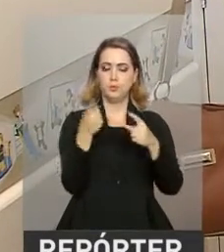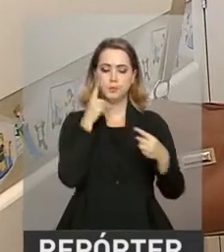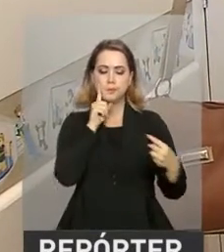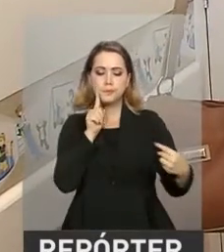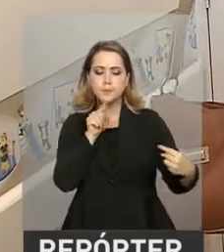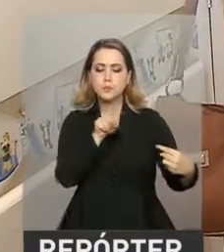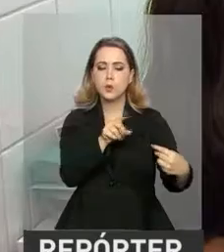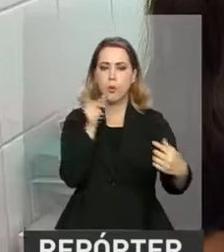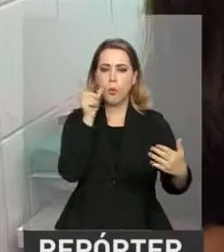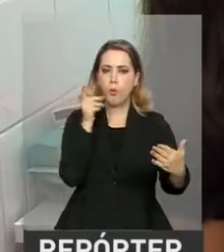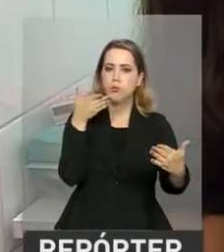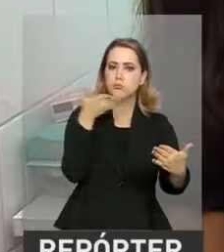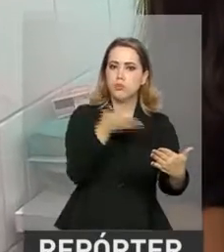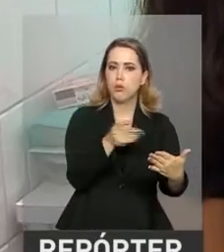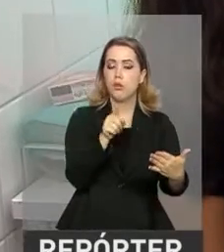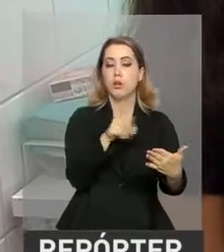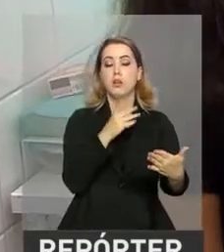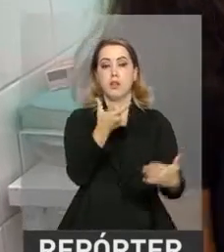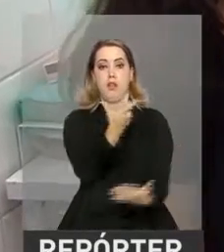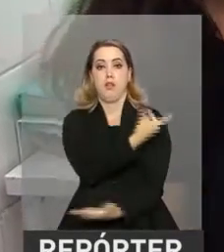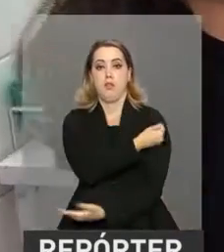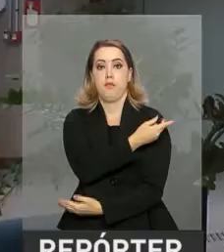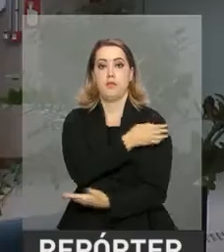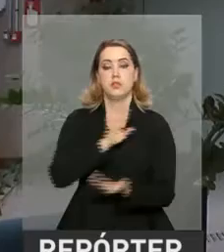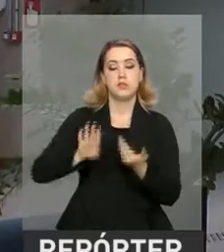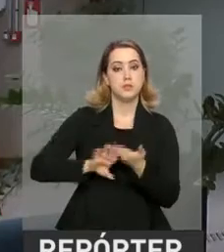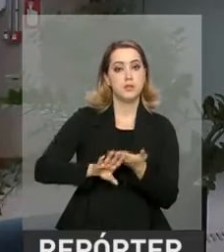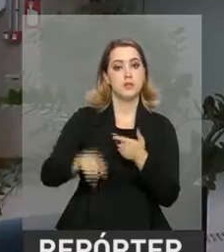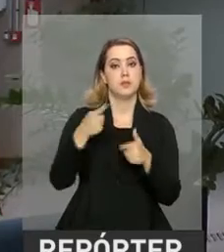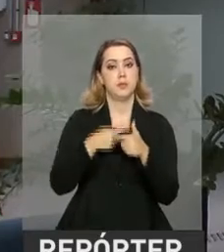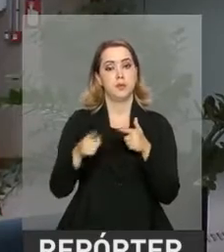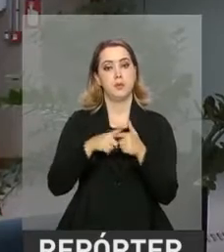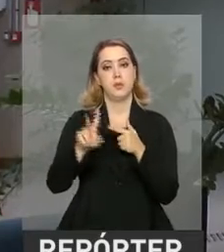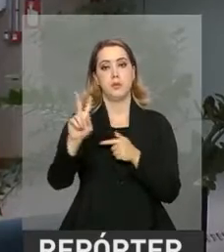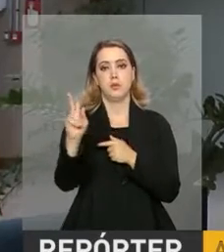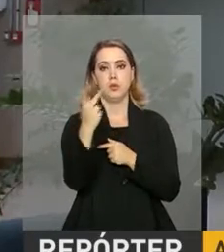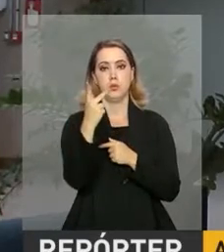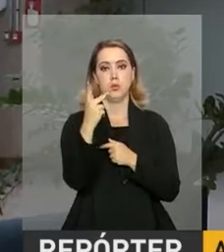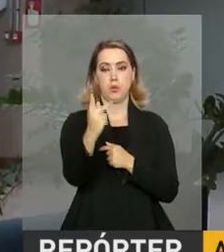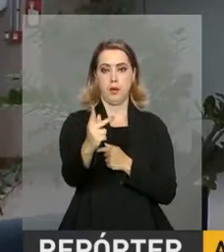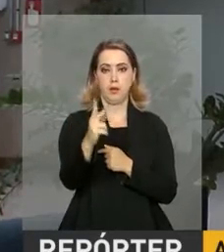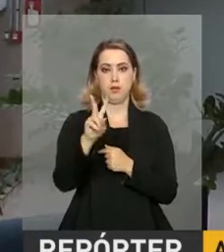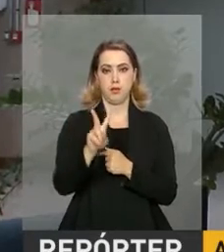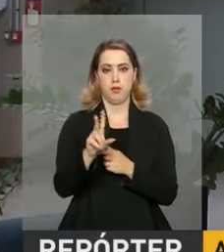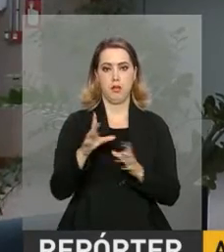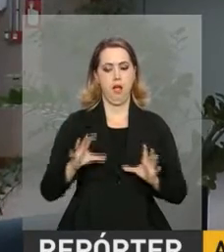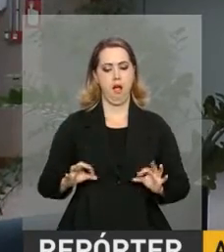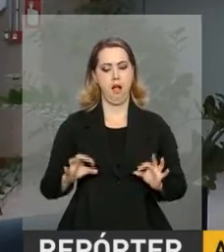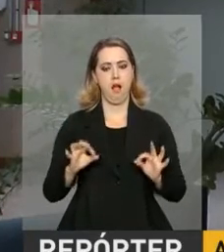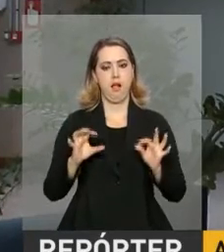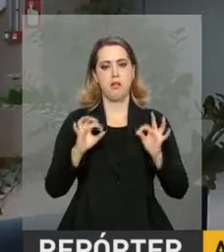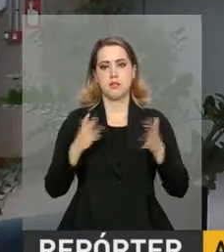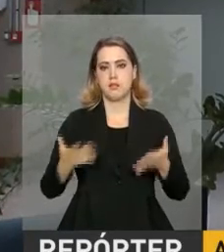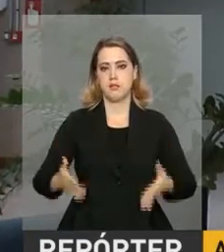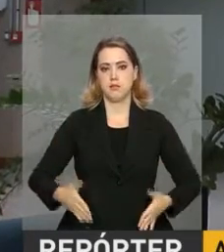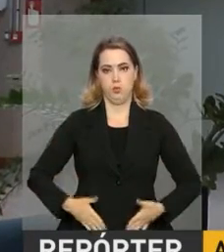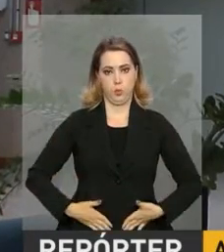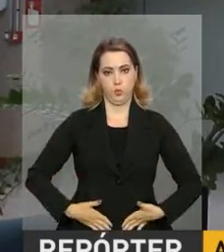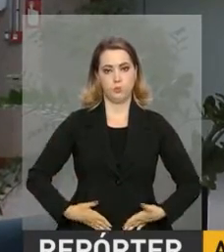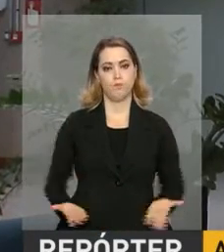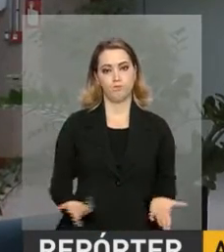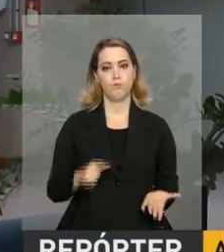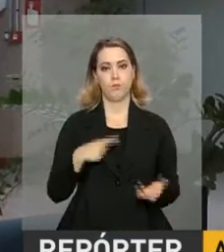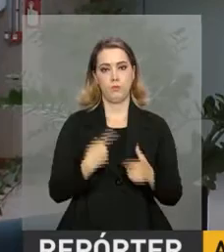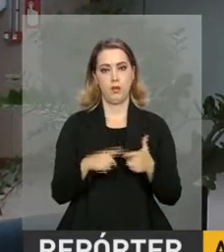meninas dessa faixa etária é a vacinação contra o hpv o câncer de colo de útero é um dos cânceres que mais atinge as